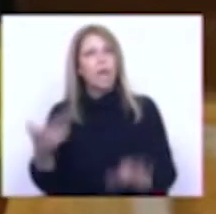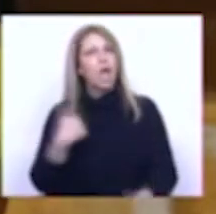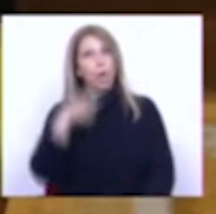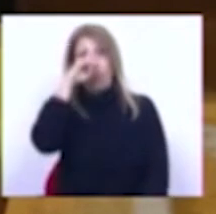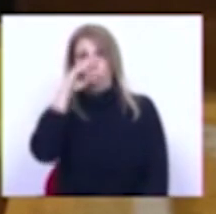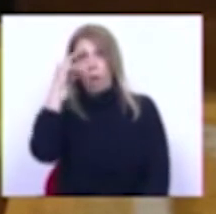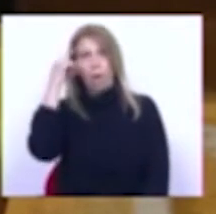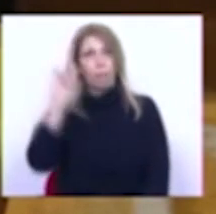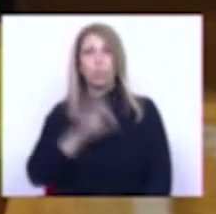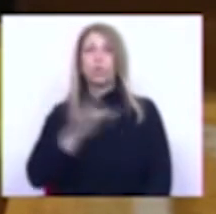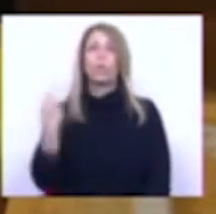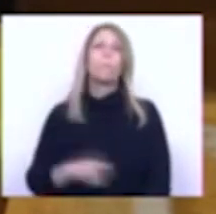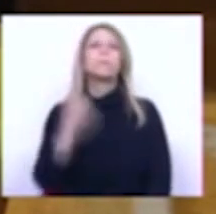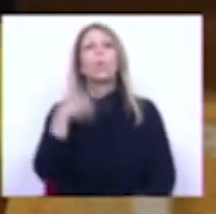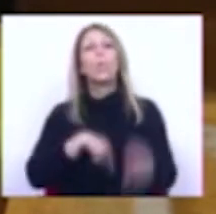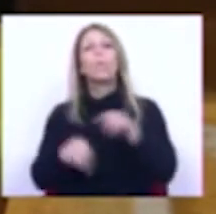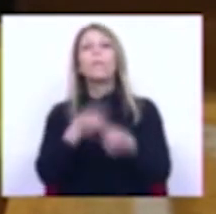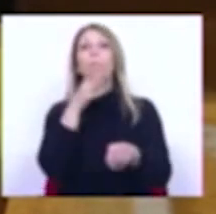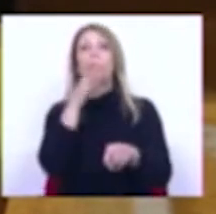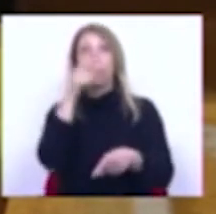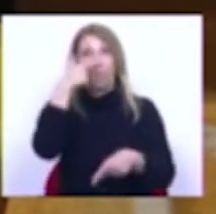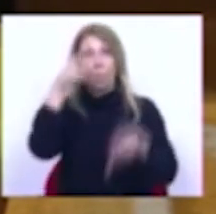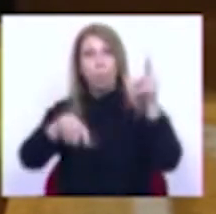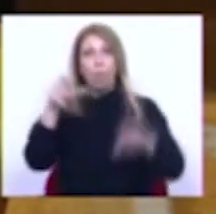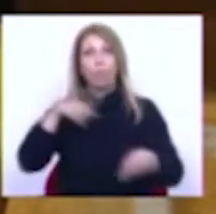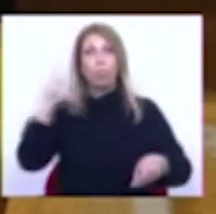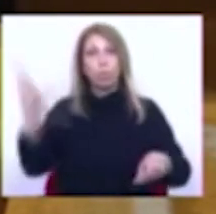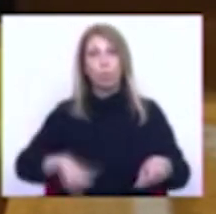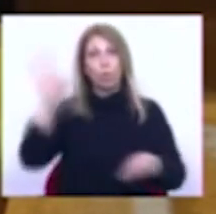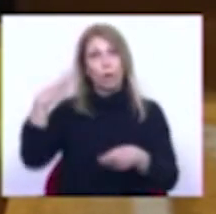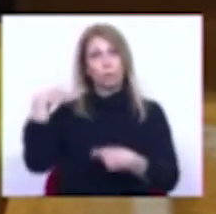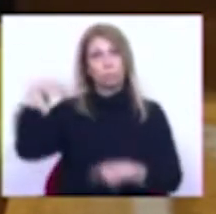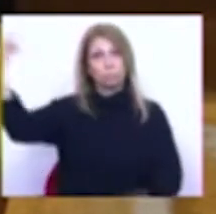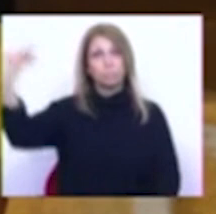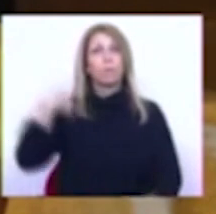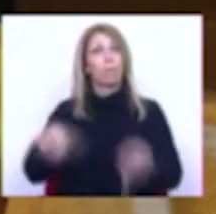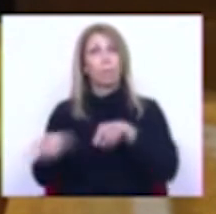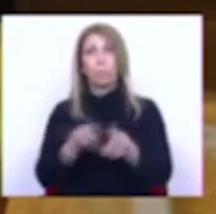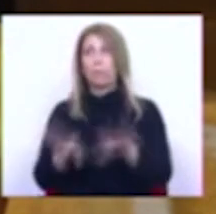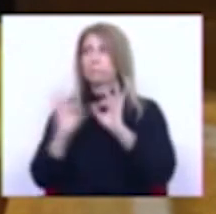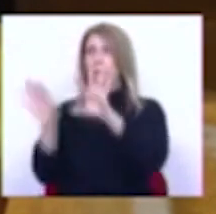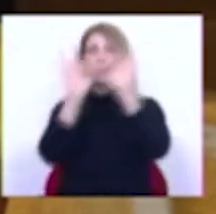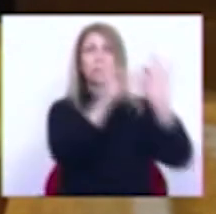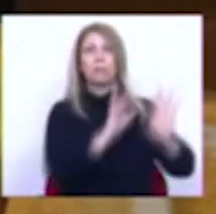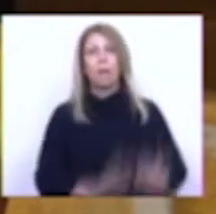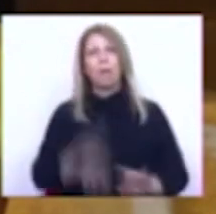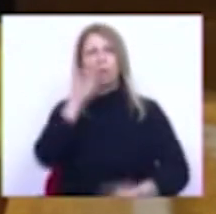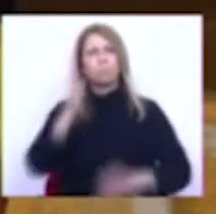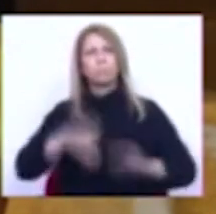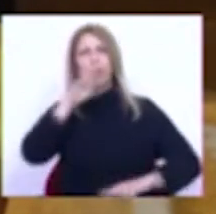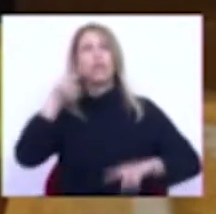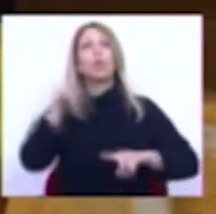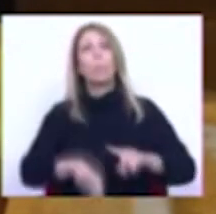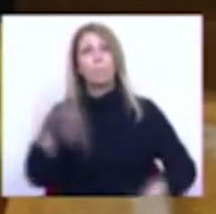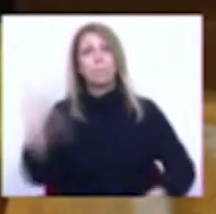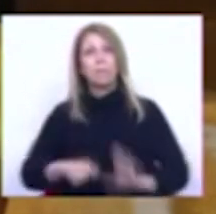Sr. Presidente, de um deputado eleito pelo povo português, tão deputado como todos os que aqui estão, ser interrompido pelo Presidente da Assembleia da